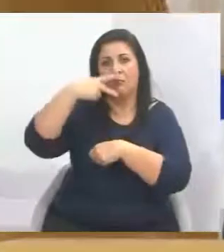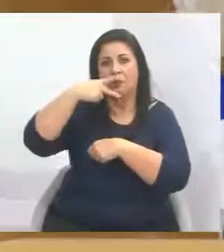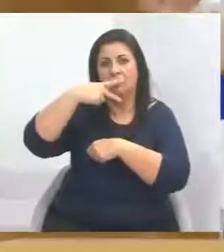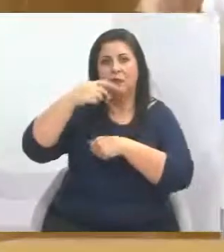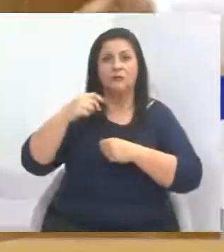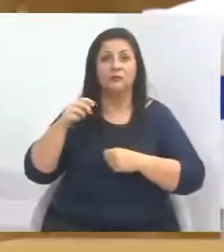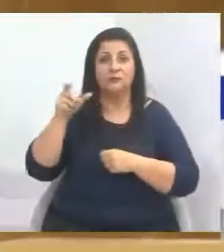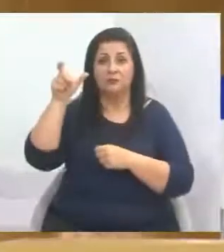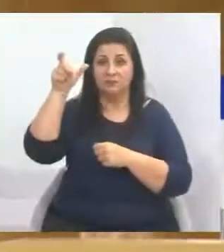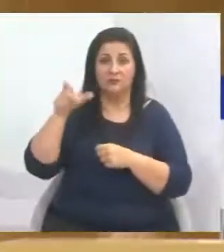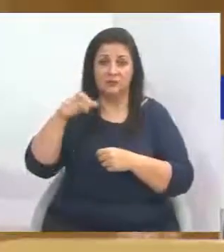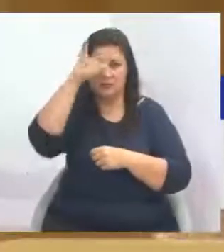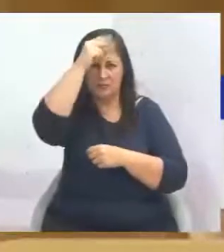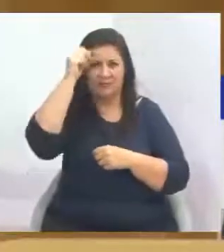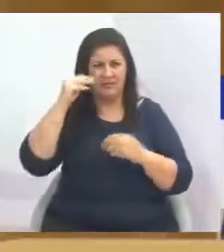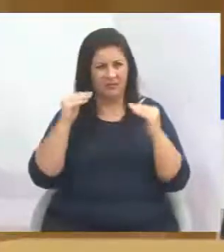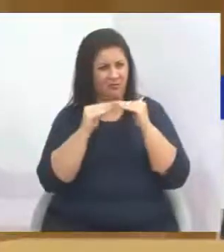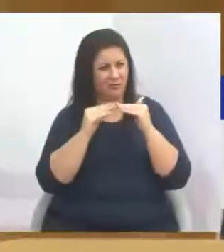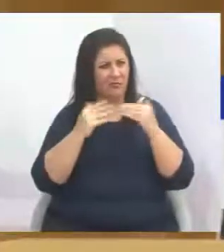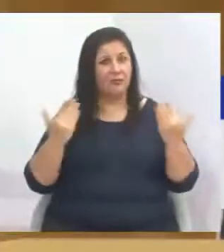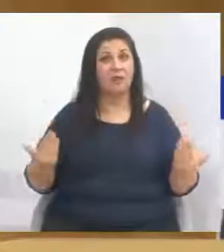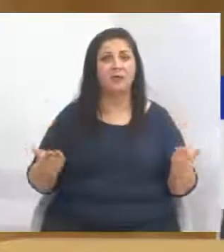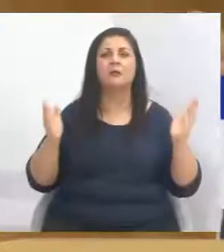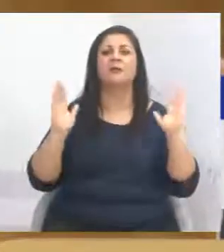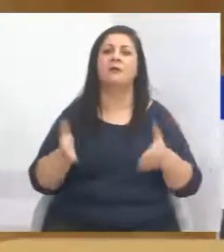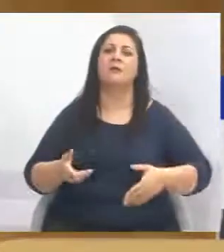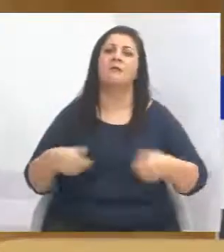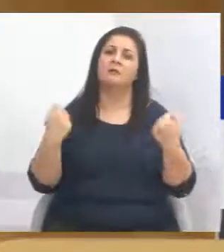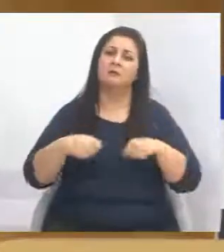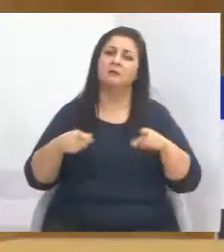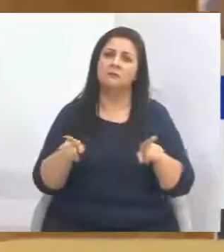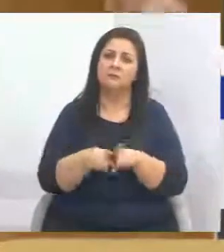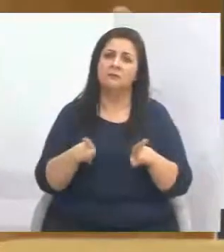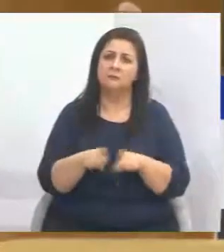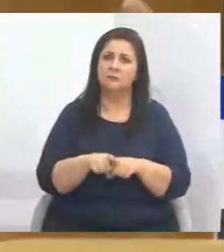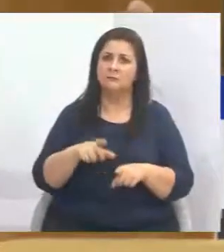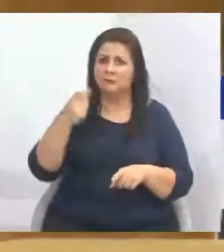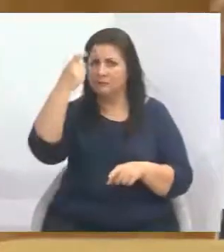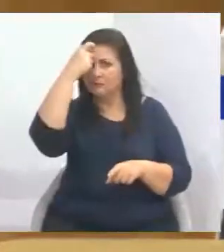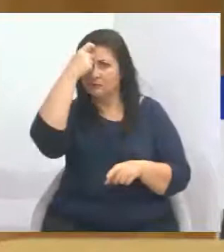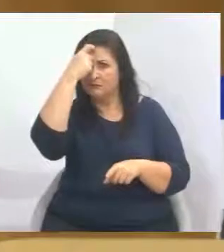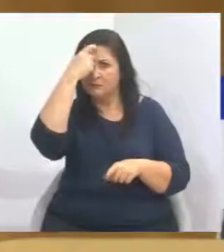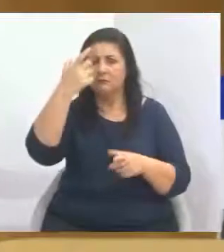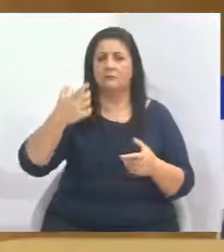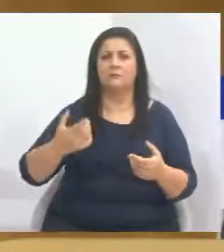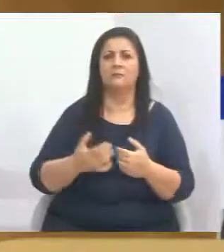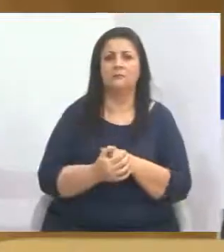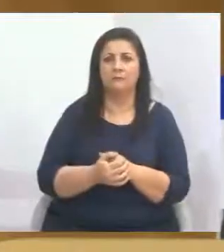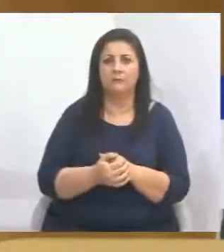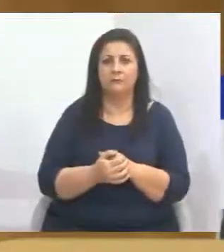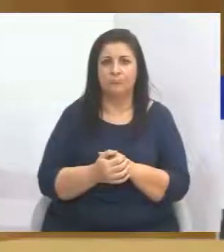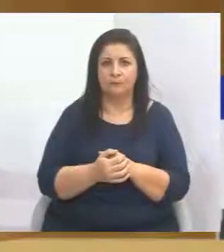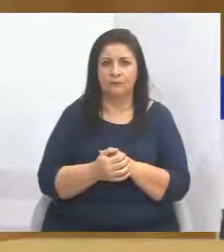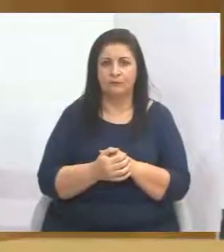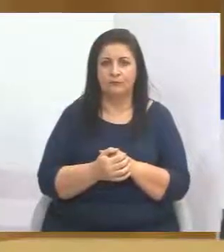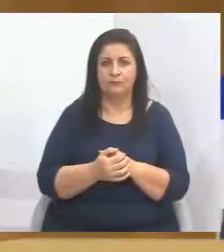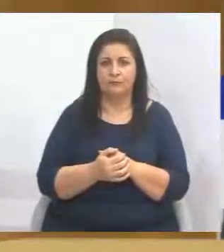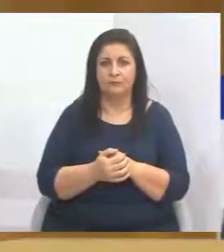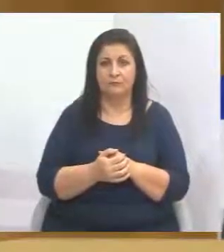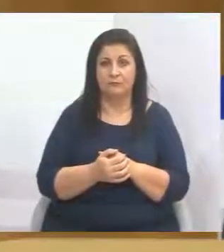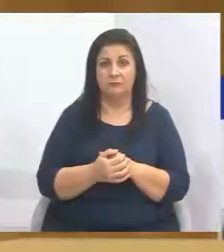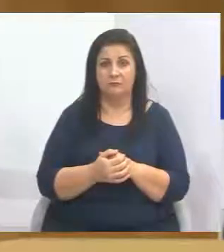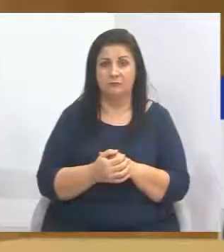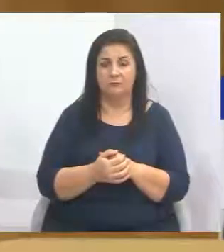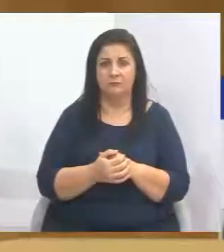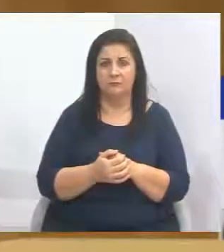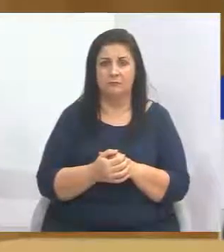prefeito, o prefeito concordou com o projeto, agora nós precisamos ter coerência, né? E a coerência é uma coisa